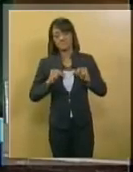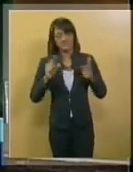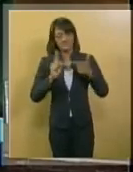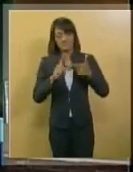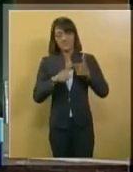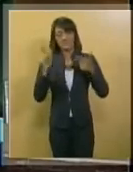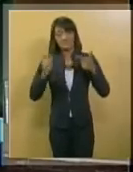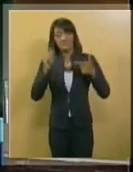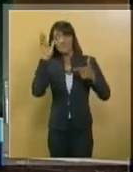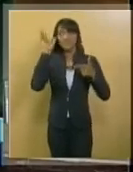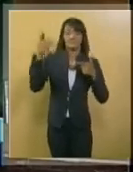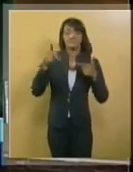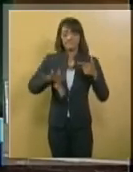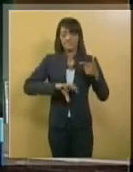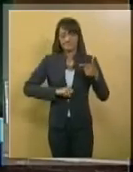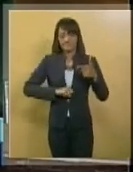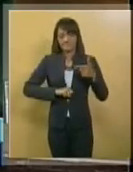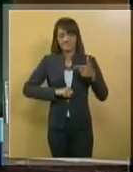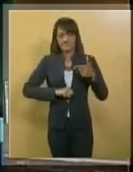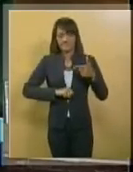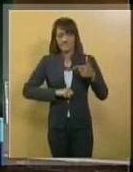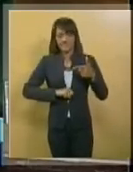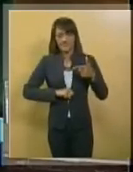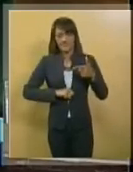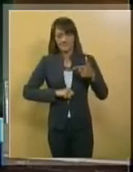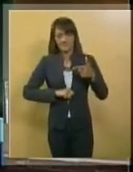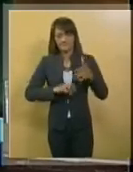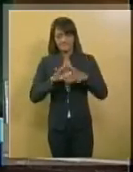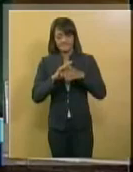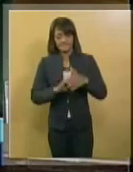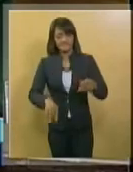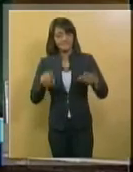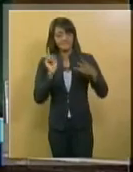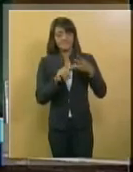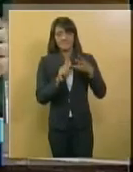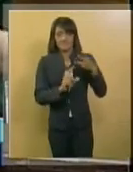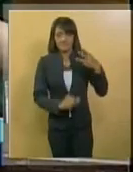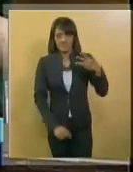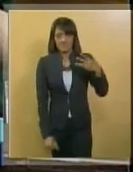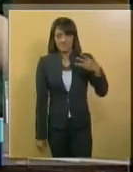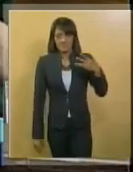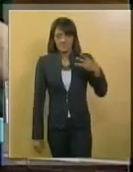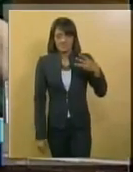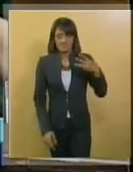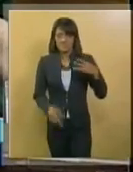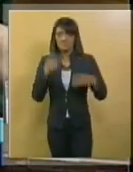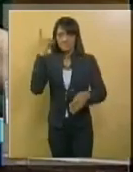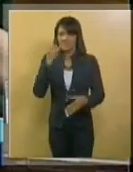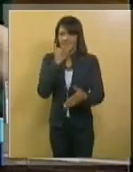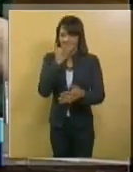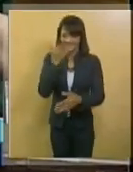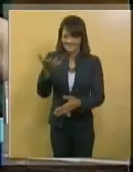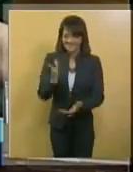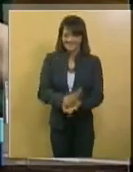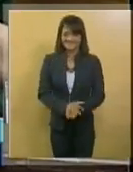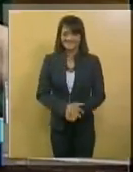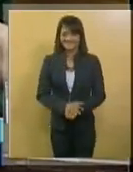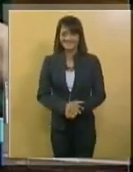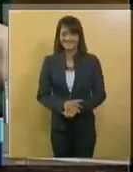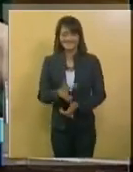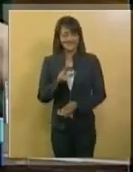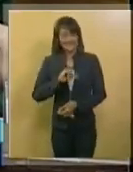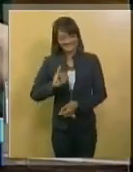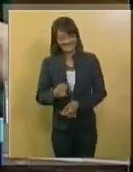contração da toxoplasma ou da leishmaniose. Terceira. Deputado, desculpa, porque o senhor está mais próximo, eu vou utilizar o